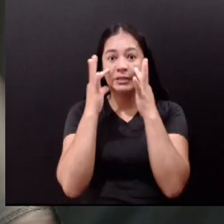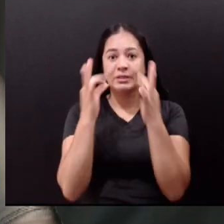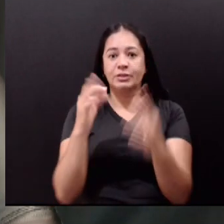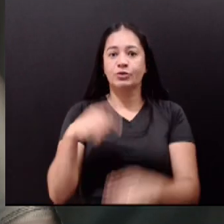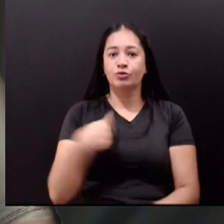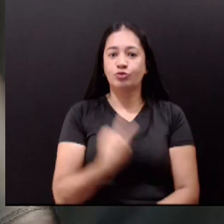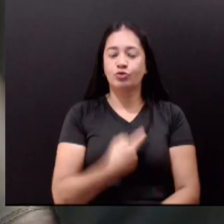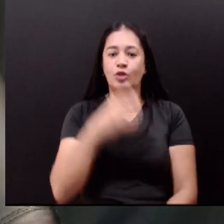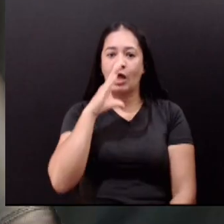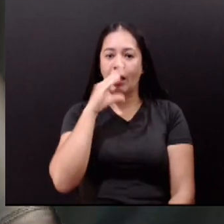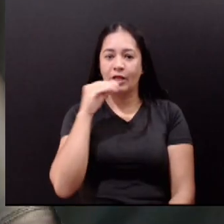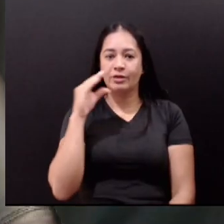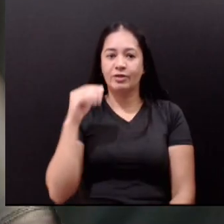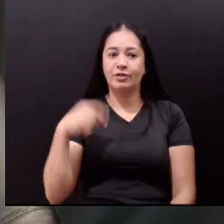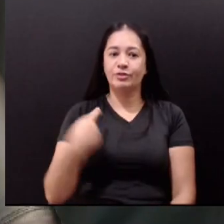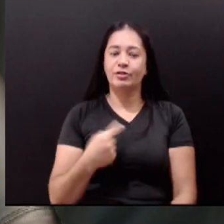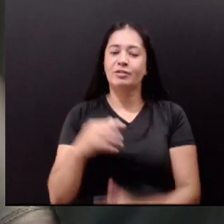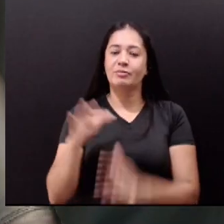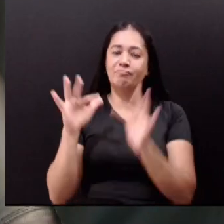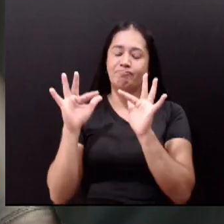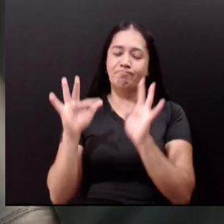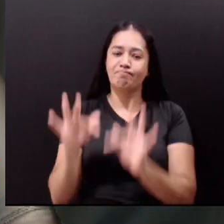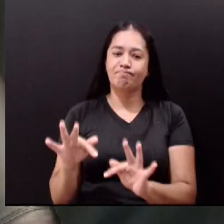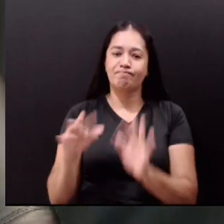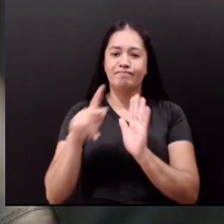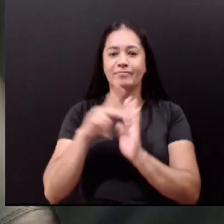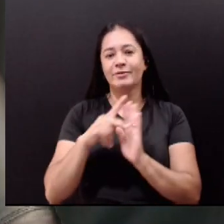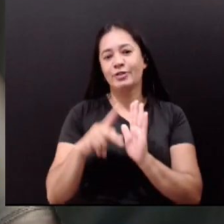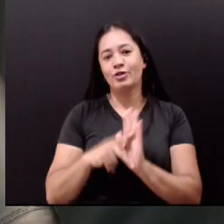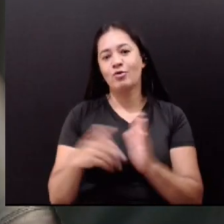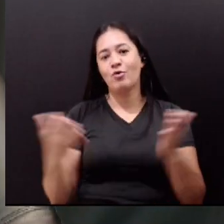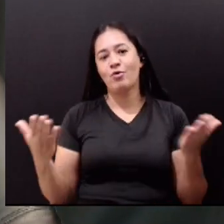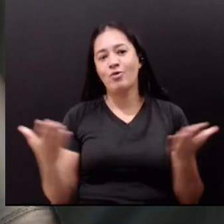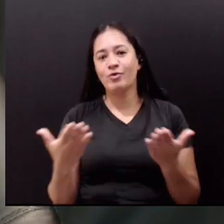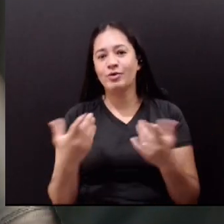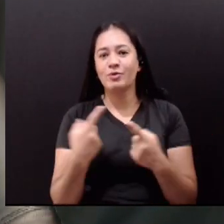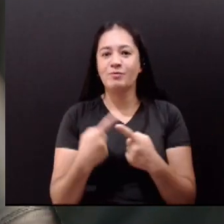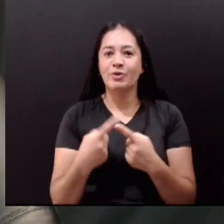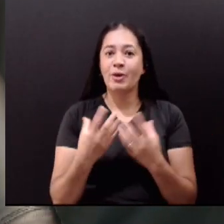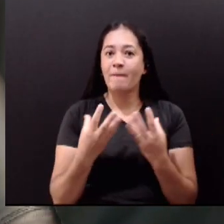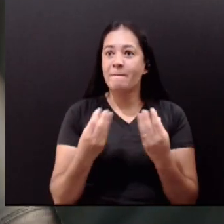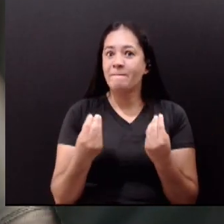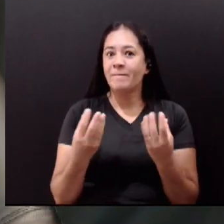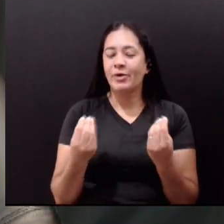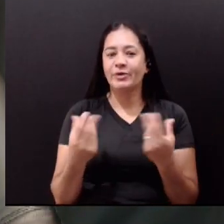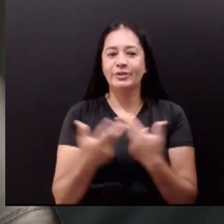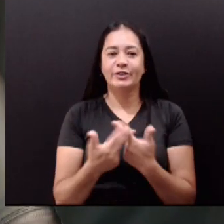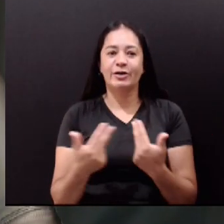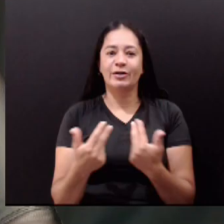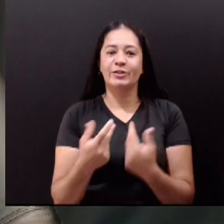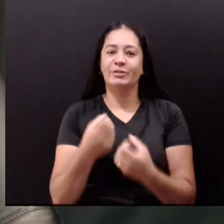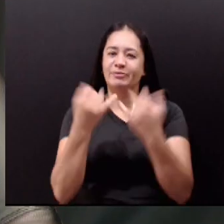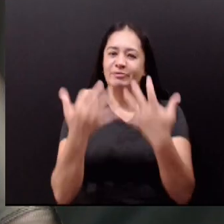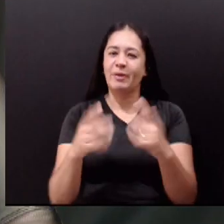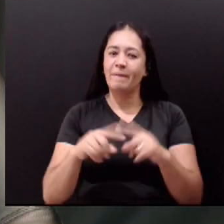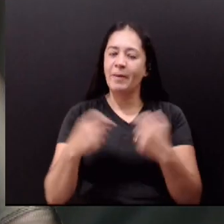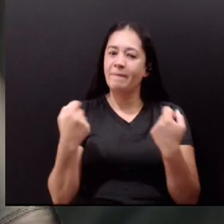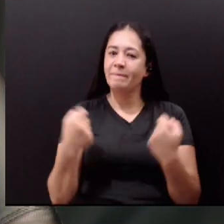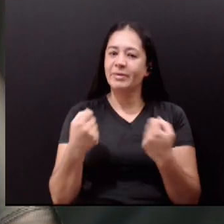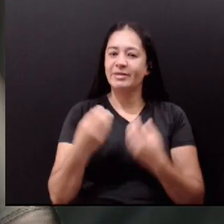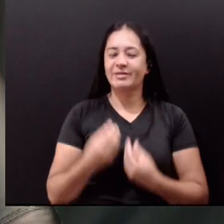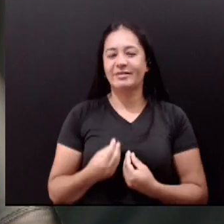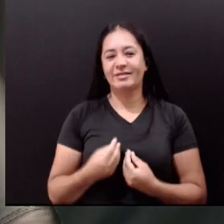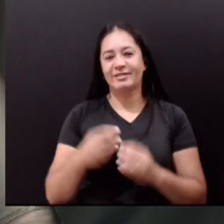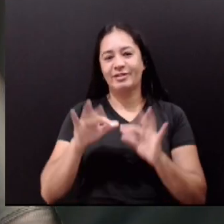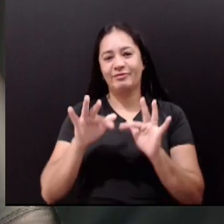vai encerrando o nosso programa de hoje, porque tem muita coisa para falar, mas a gente precisa entregar, então, as considerações finais e a nossa